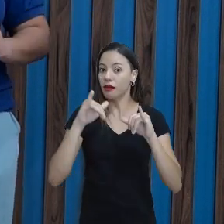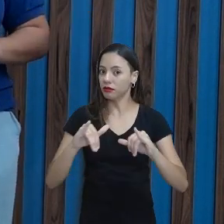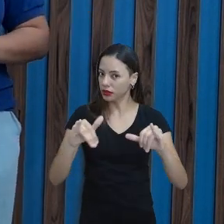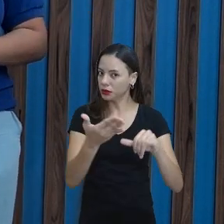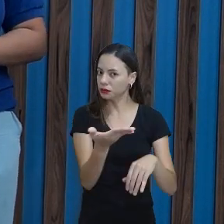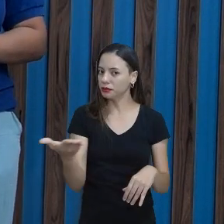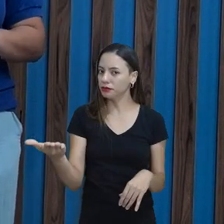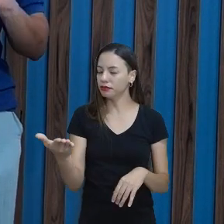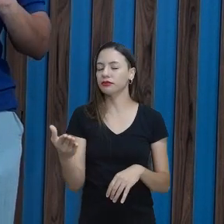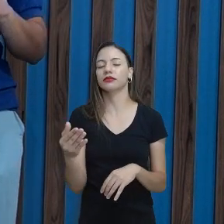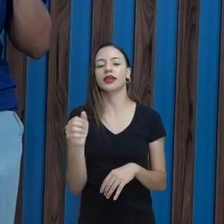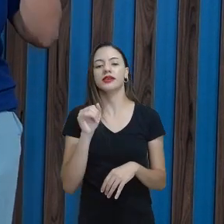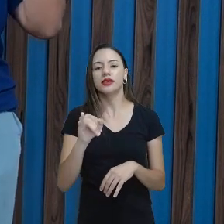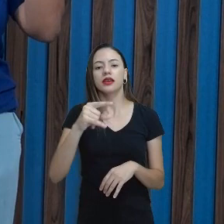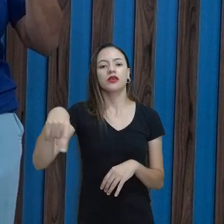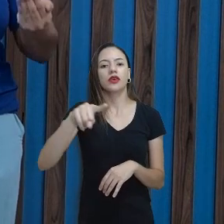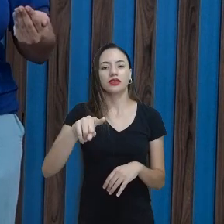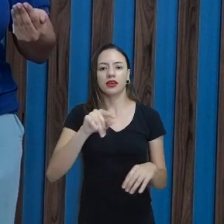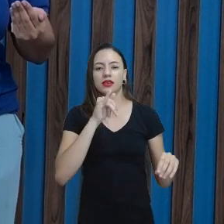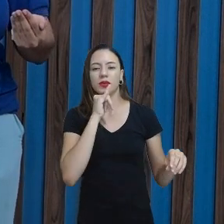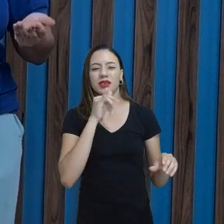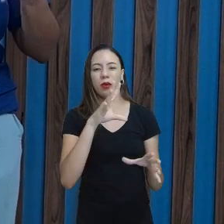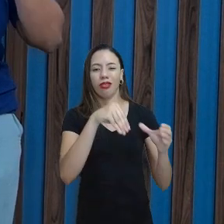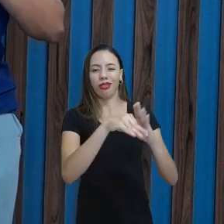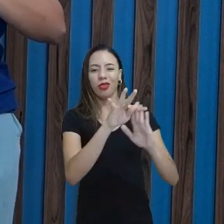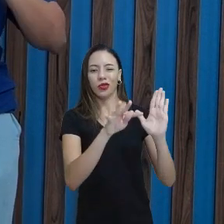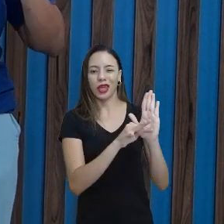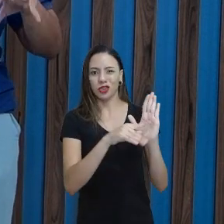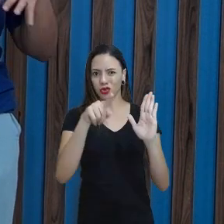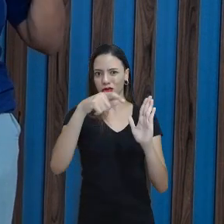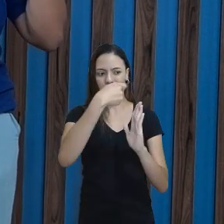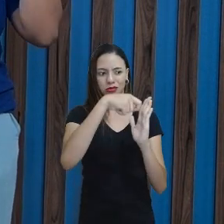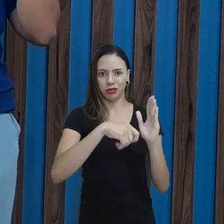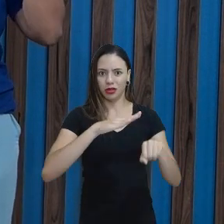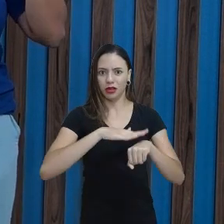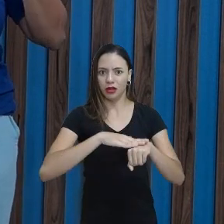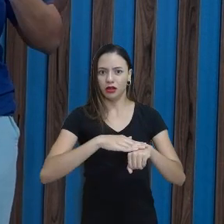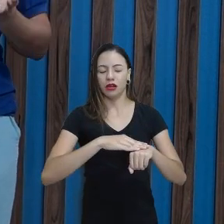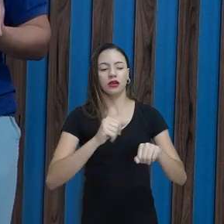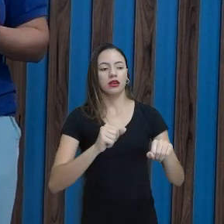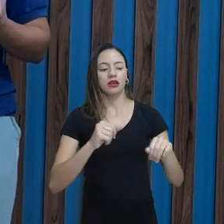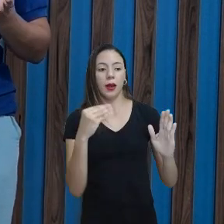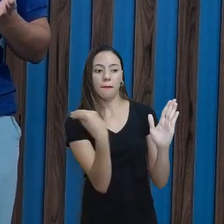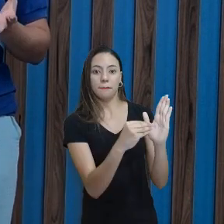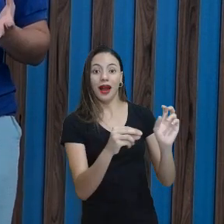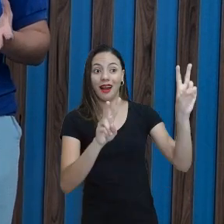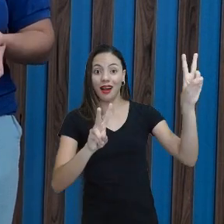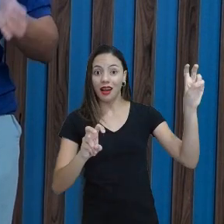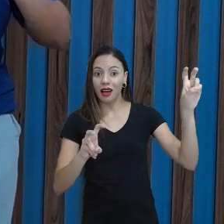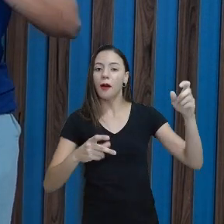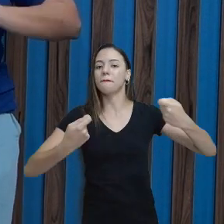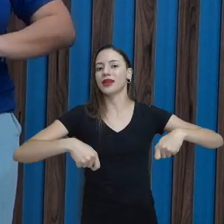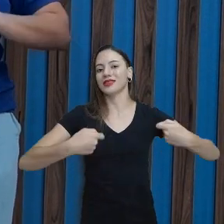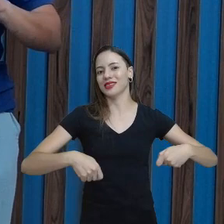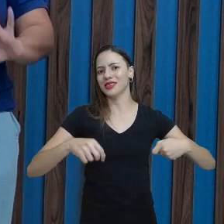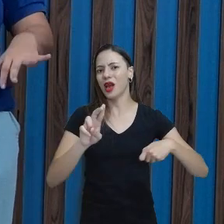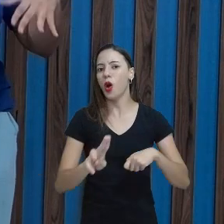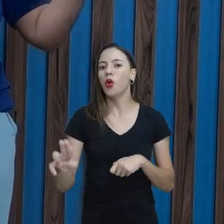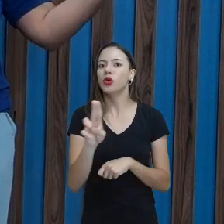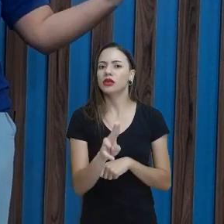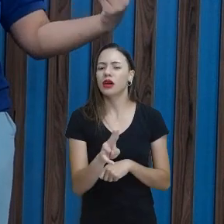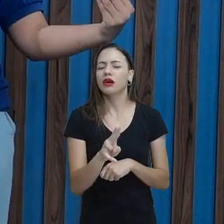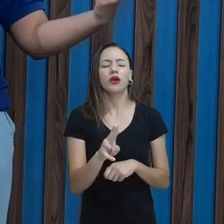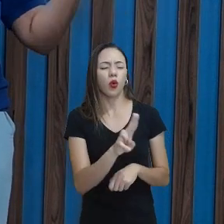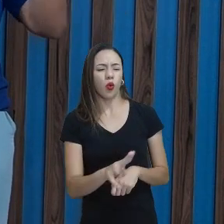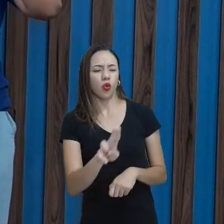Se vocês inserirem uma citação no texto e não fizerem o uso produtivo dessa citação, e aí o que é que seria um